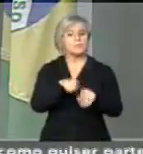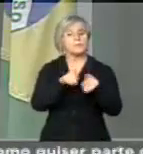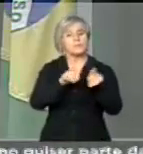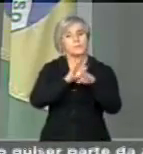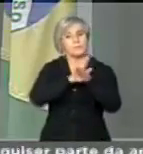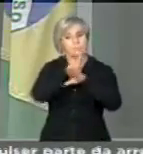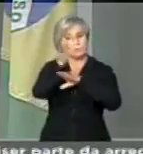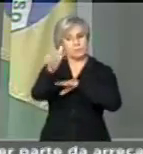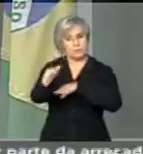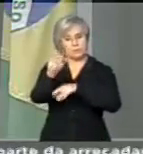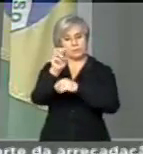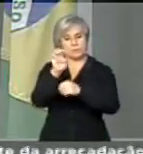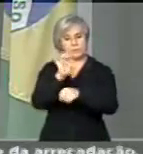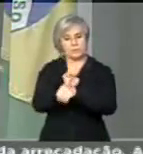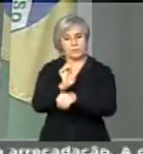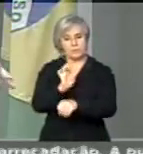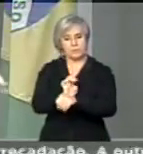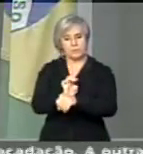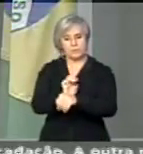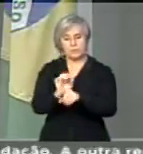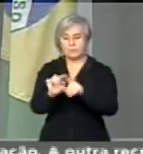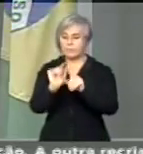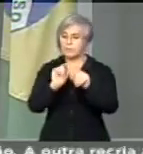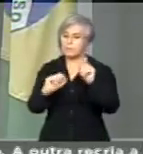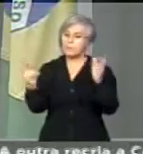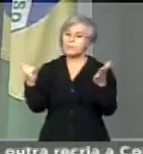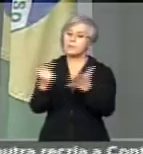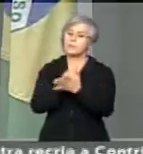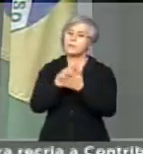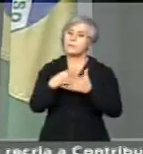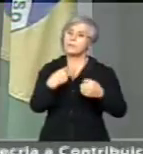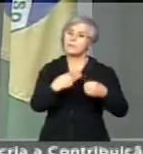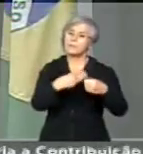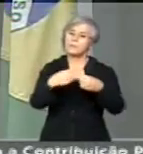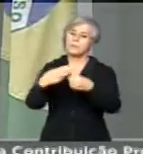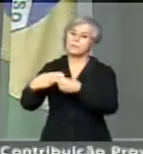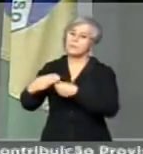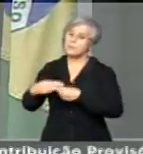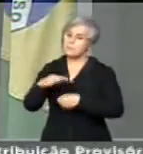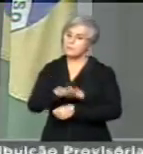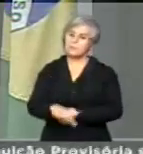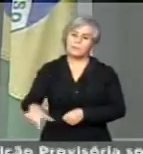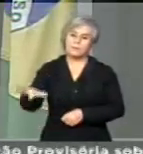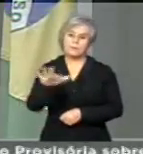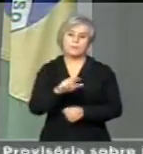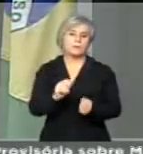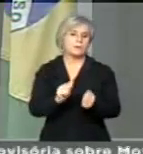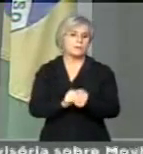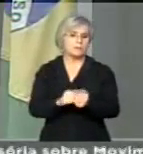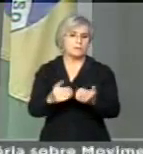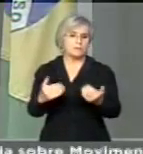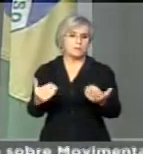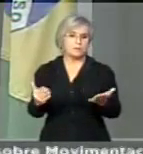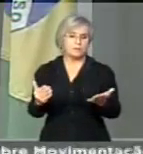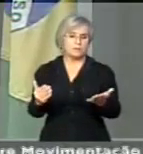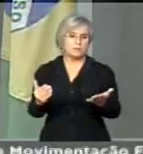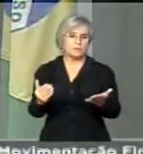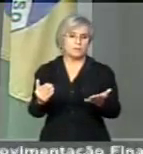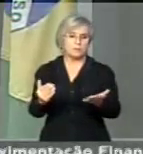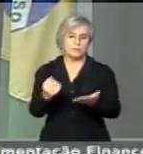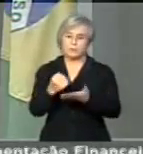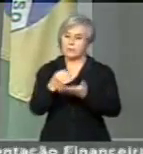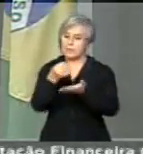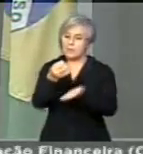estado, e efetivamente o que acontece com os municípios daquela região que é atingida mais gravemente? Zero